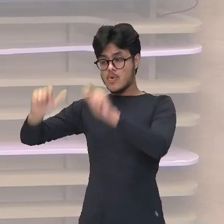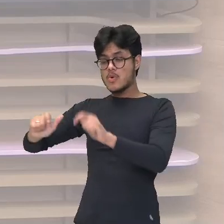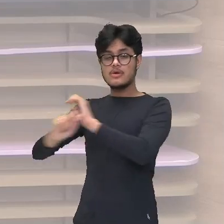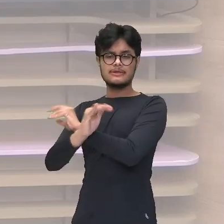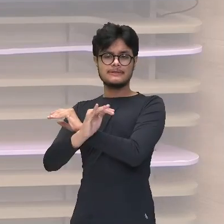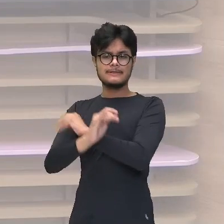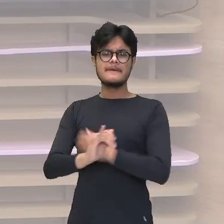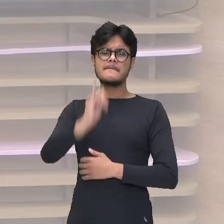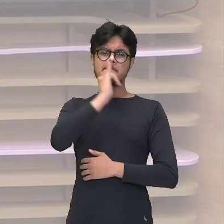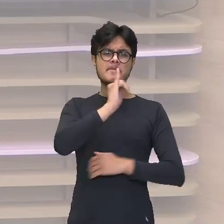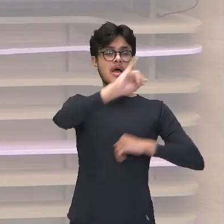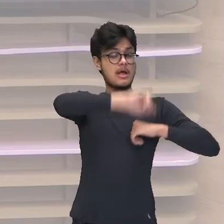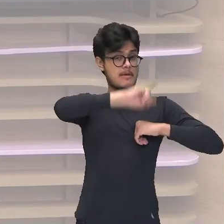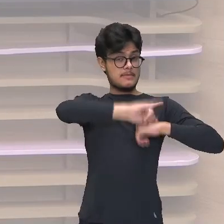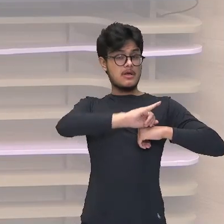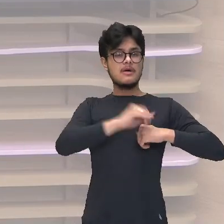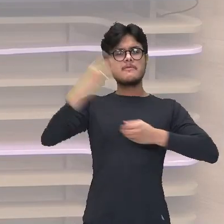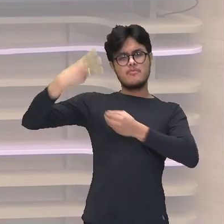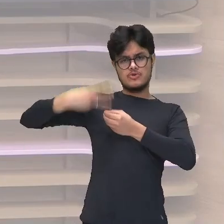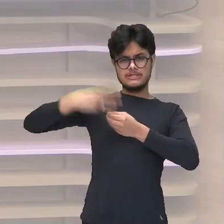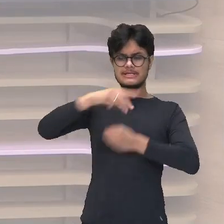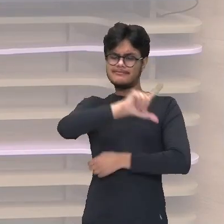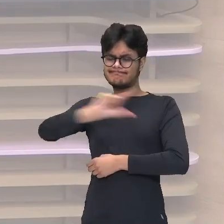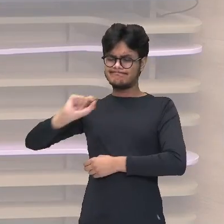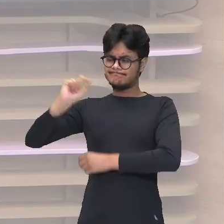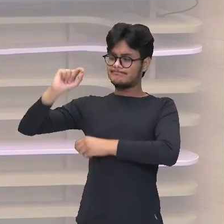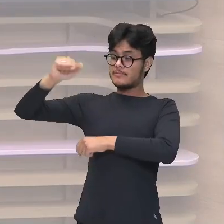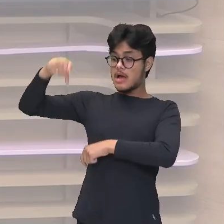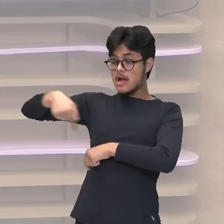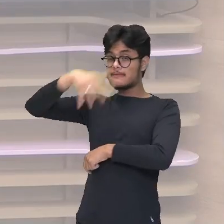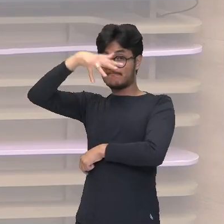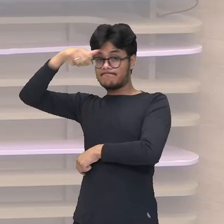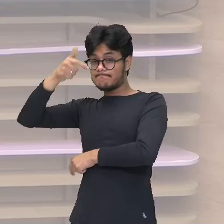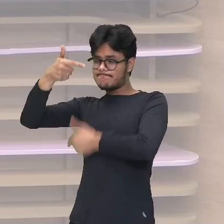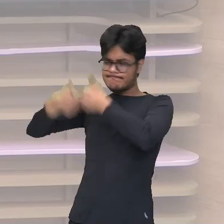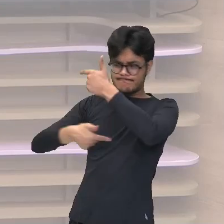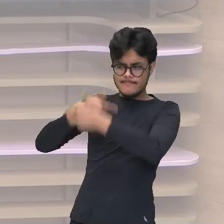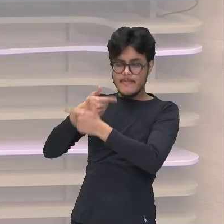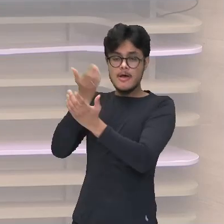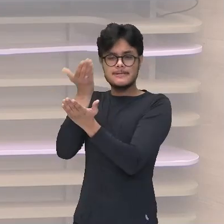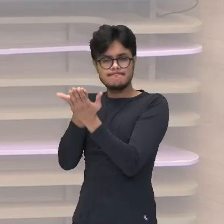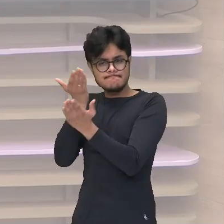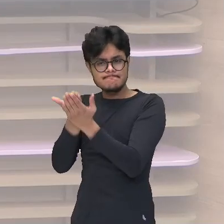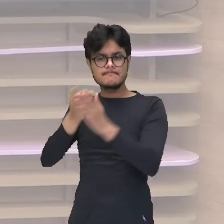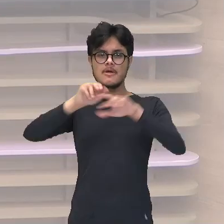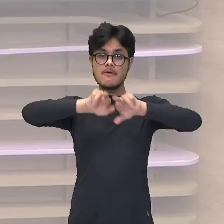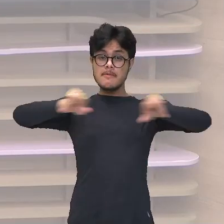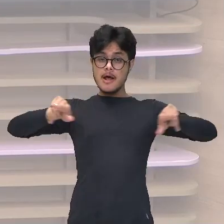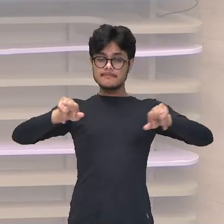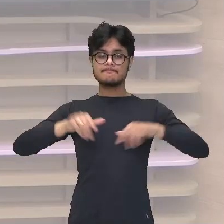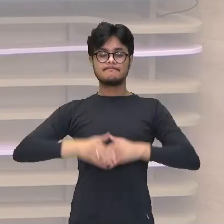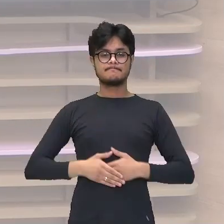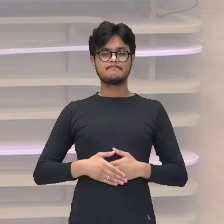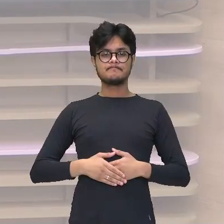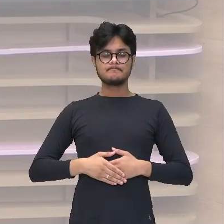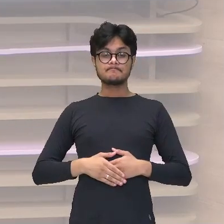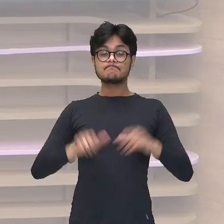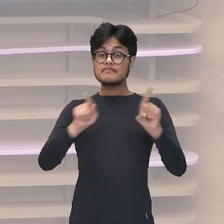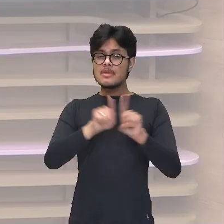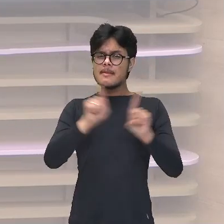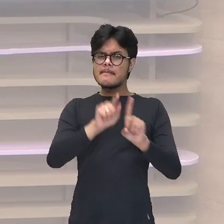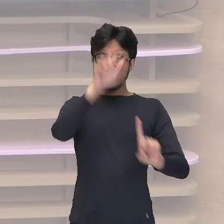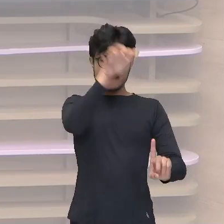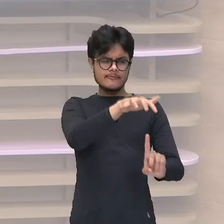para a capital, para Manaus, em busca de emprego, de estudar. Então, a gente vai ter ali vários fatores, né, que vai fazer com que